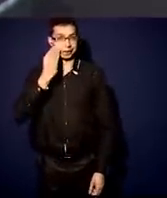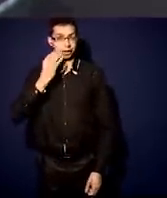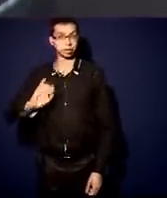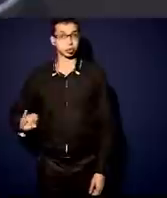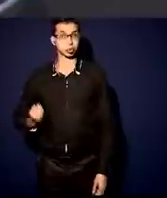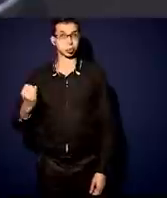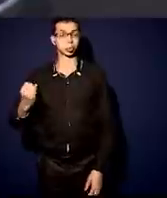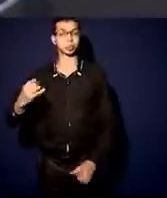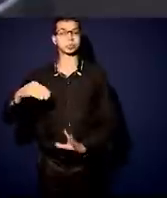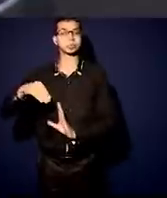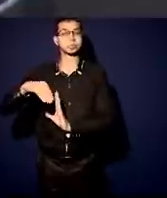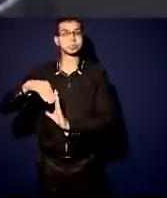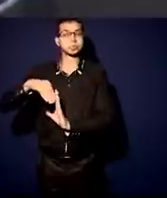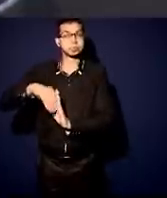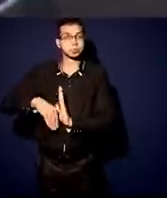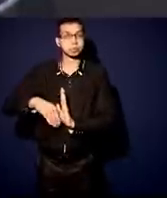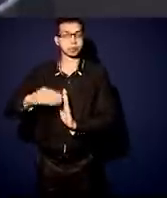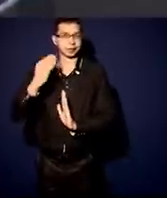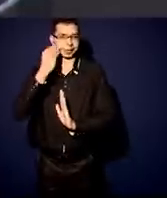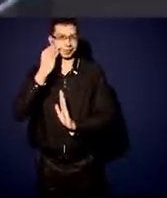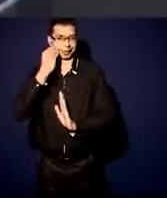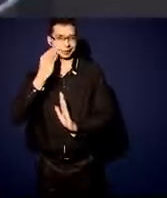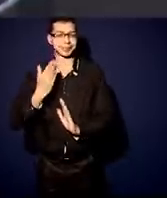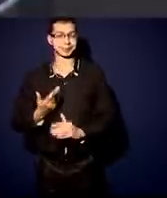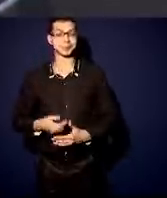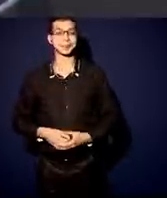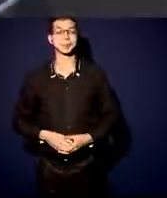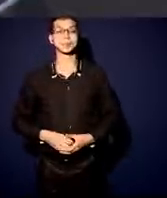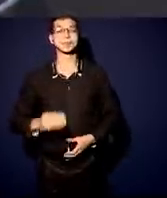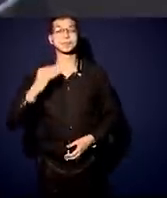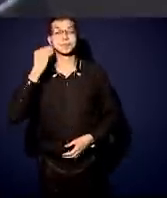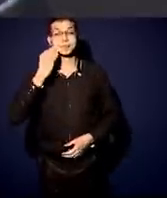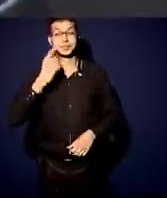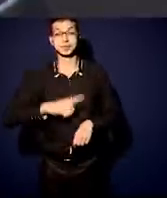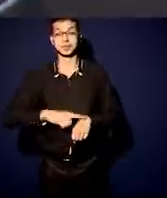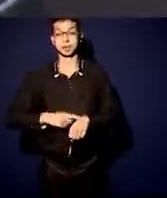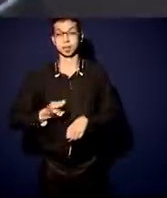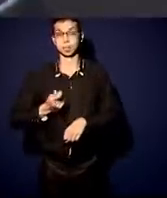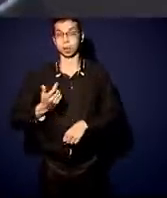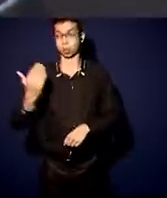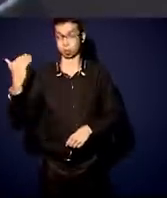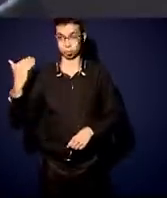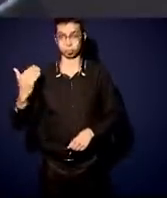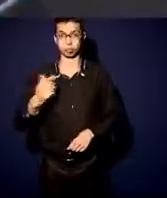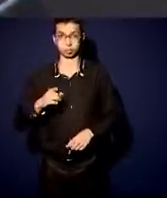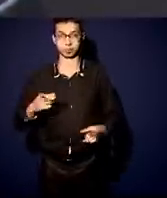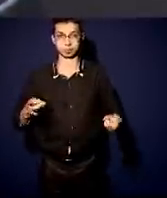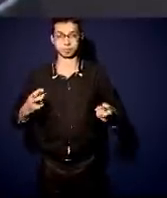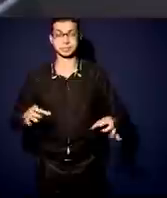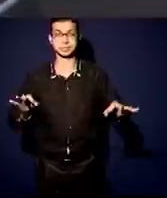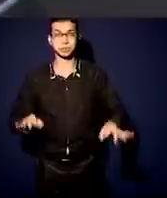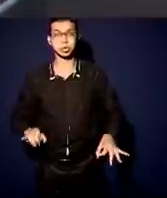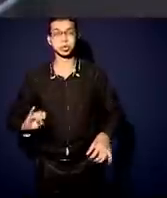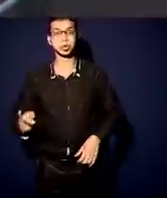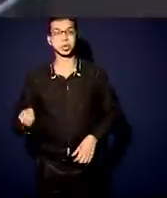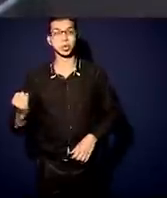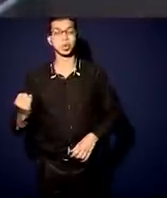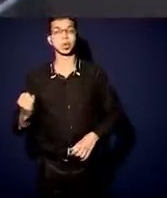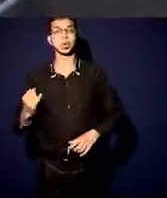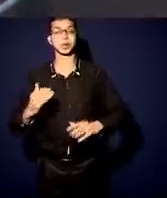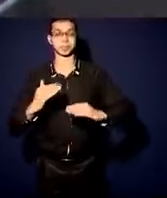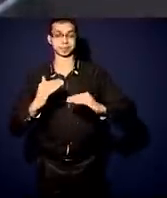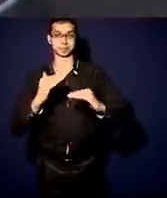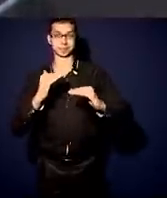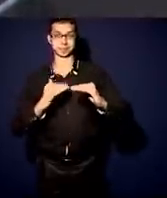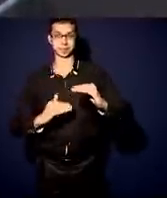na nossa experiência não muito recente não é uma coisa que gera um juro Real baixo duradoura Então